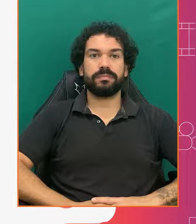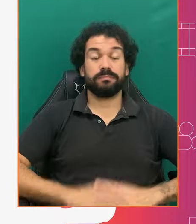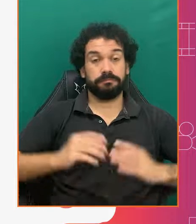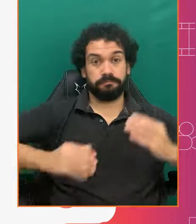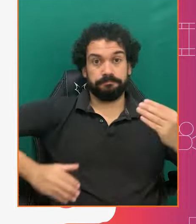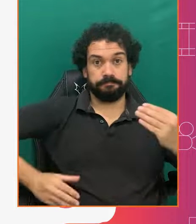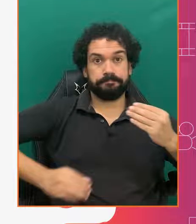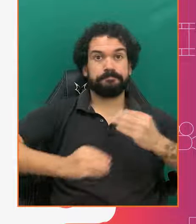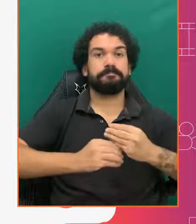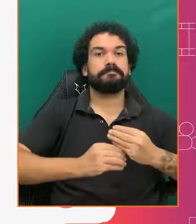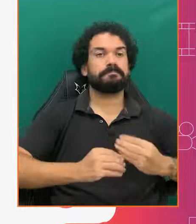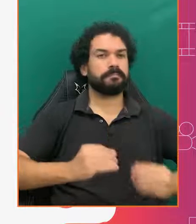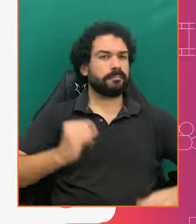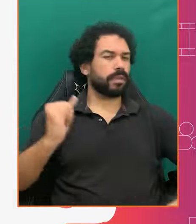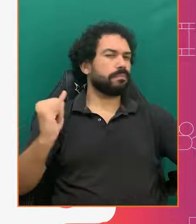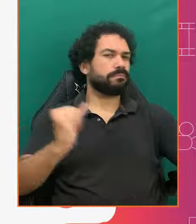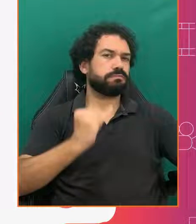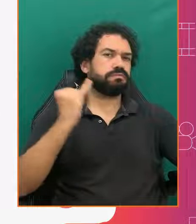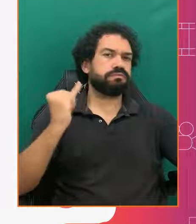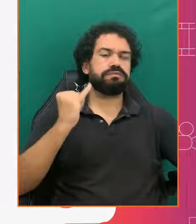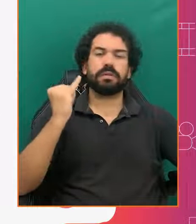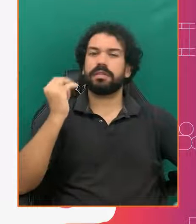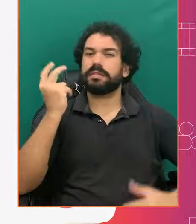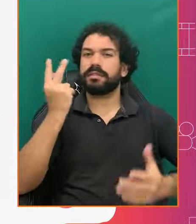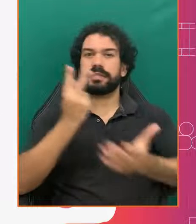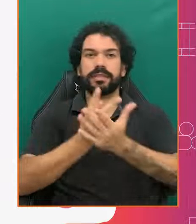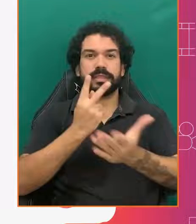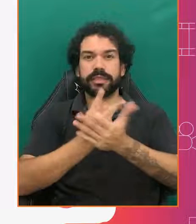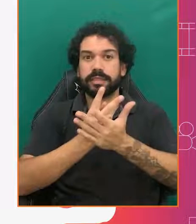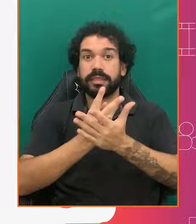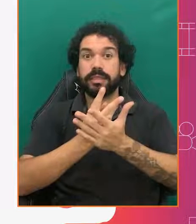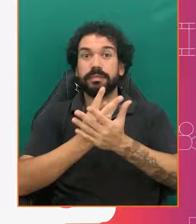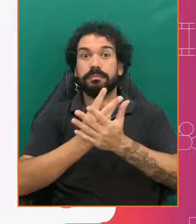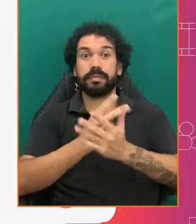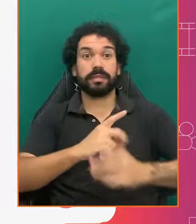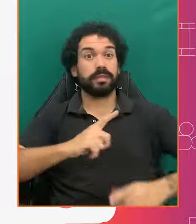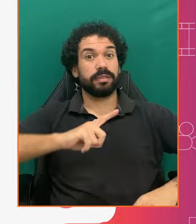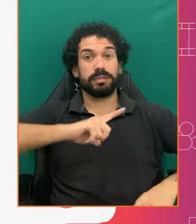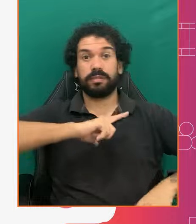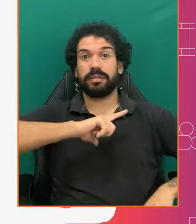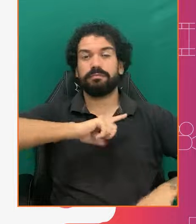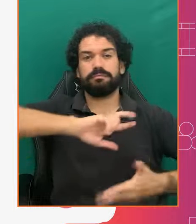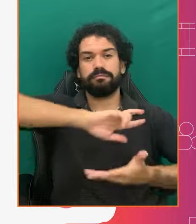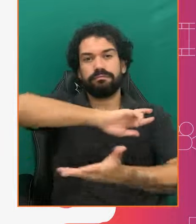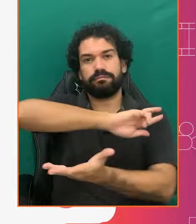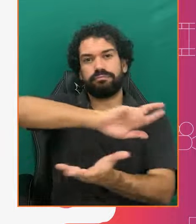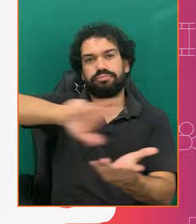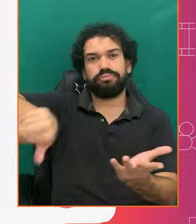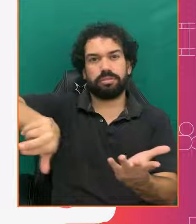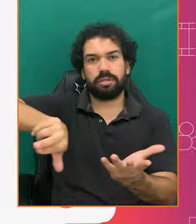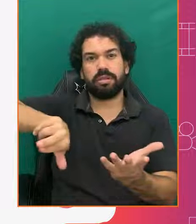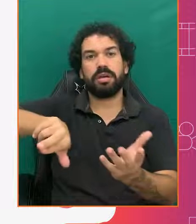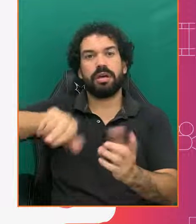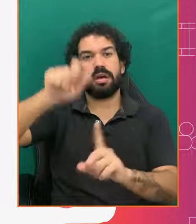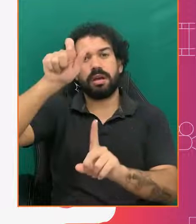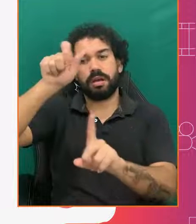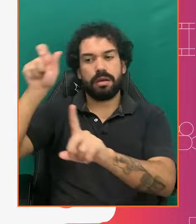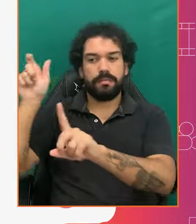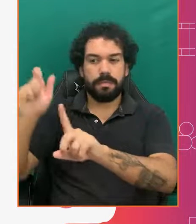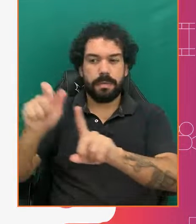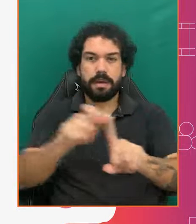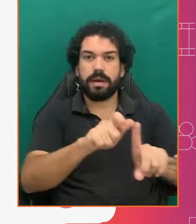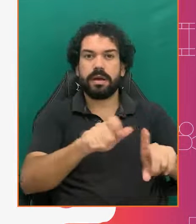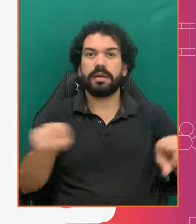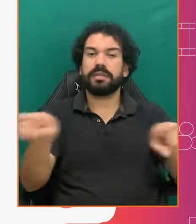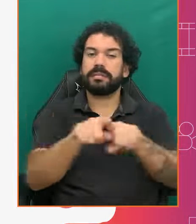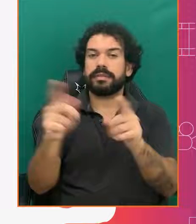E um adendo super importante é sempre preservar pela diversidade dos seus personagens